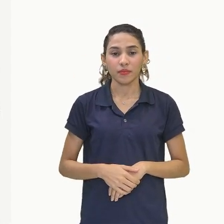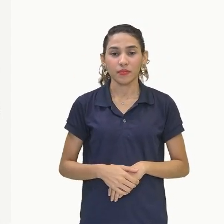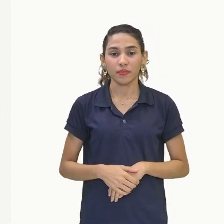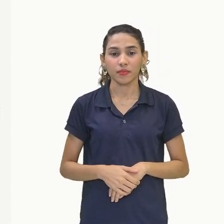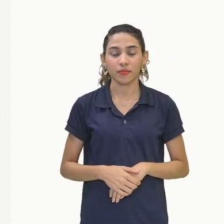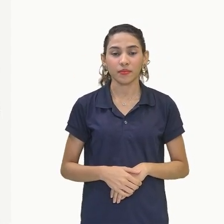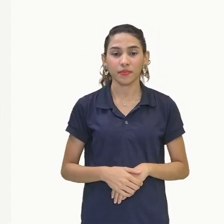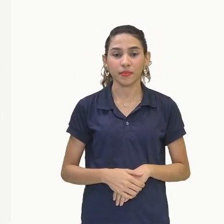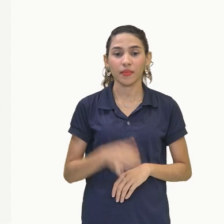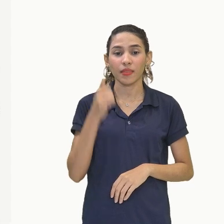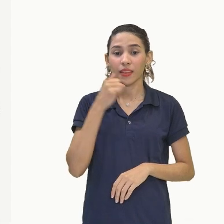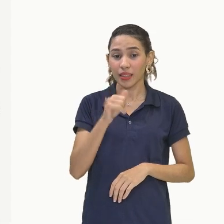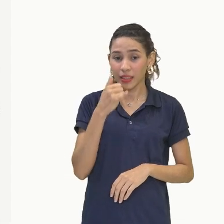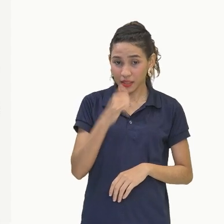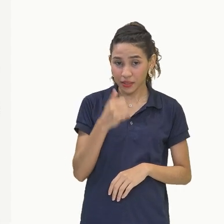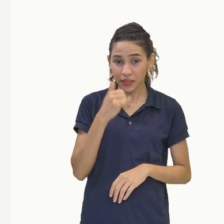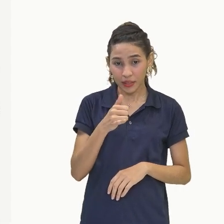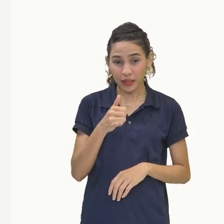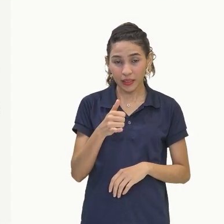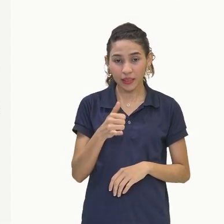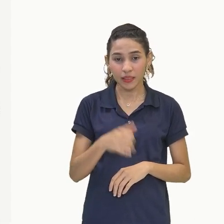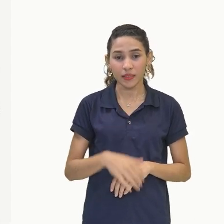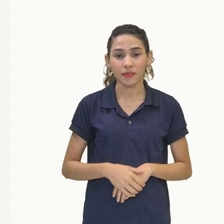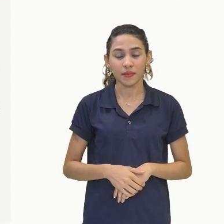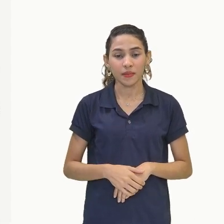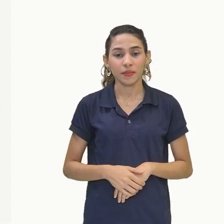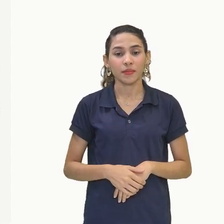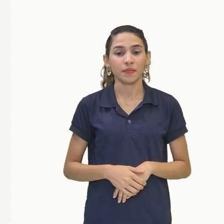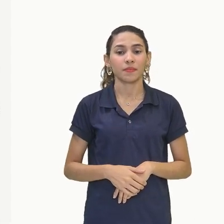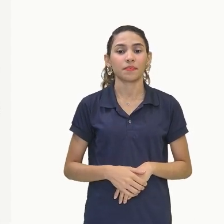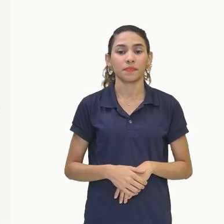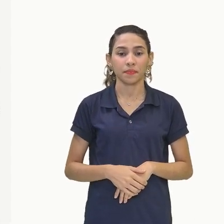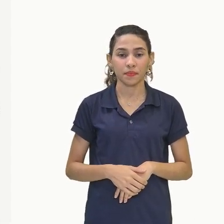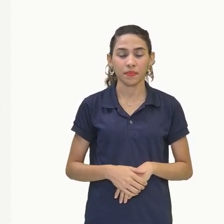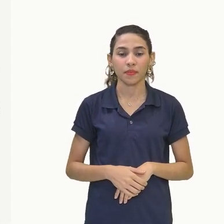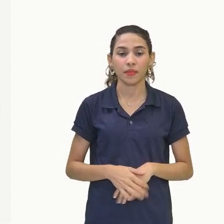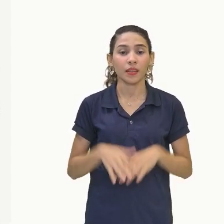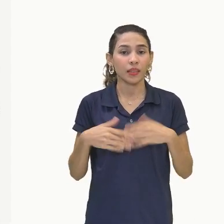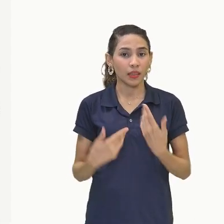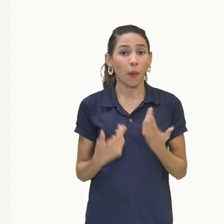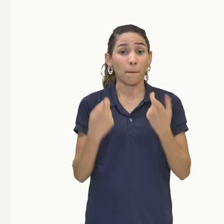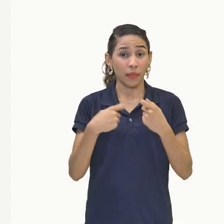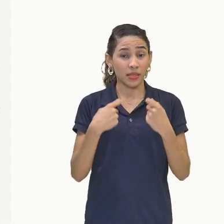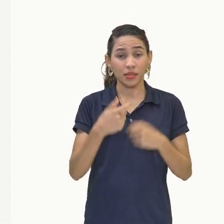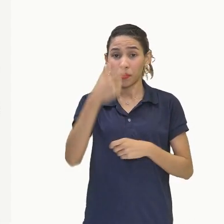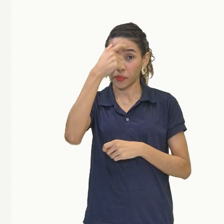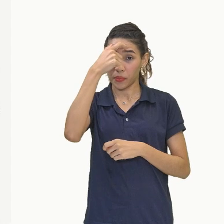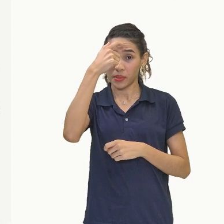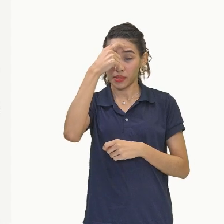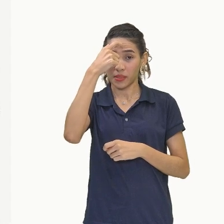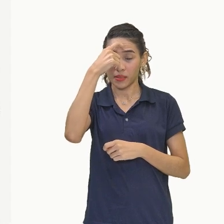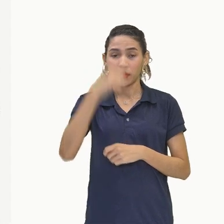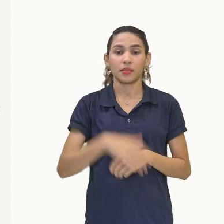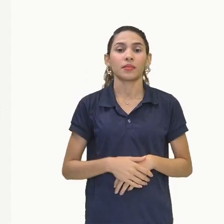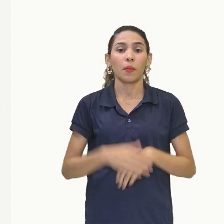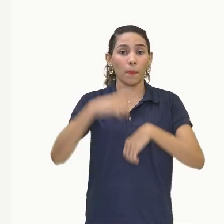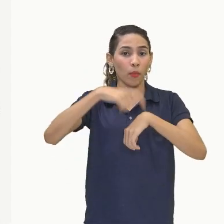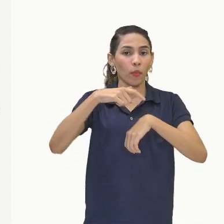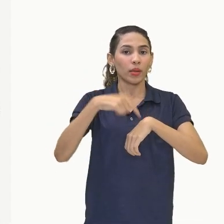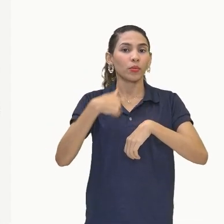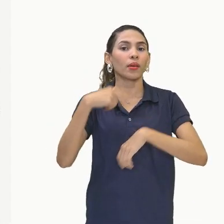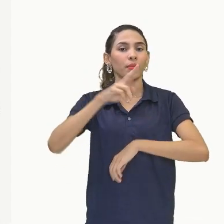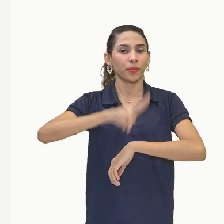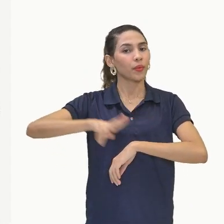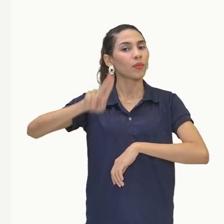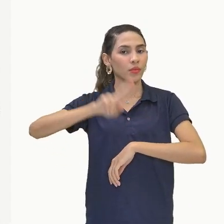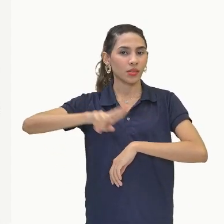em energia elétrica. Preciso ter essa consciência no momento que eu estou